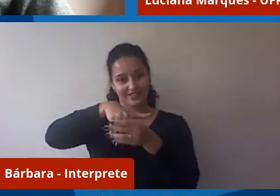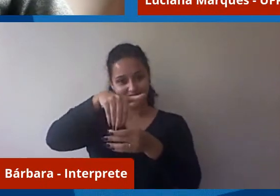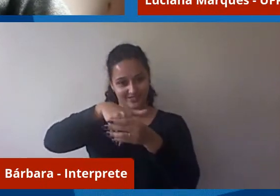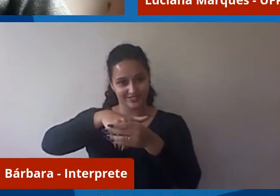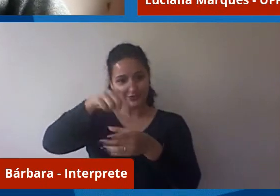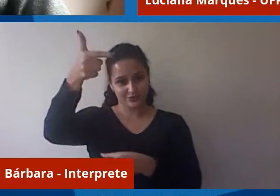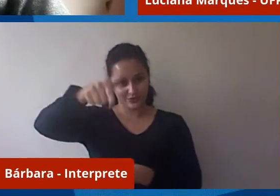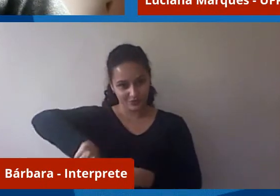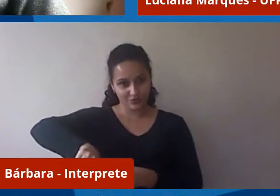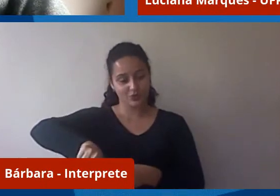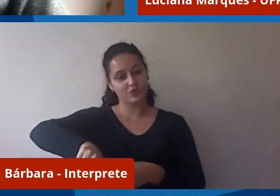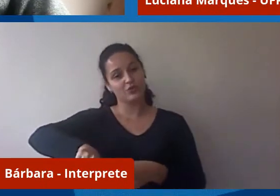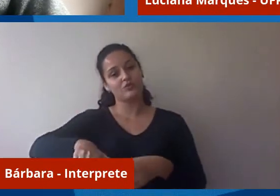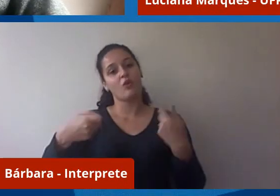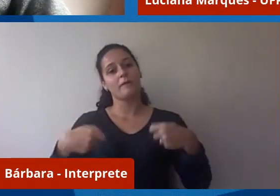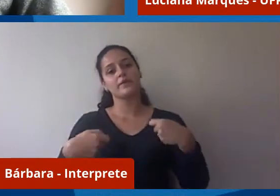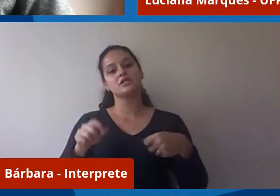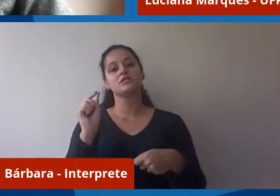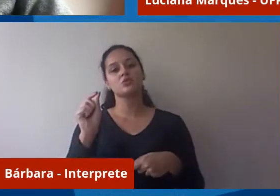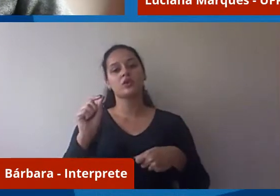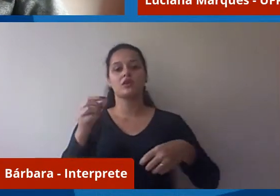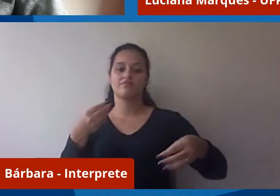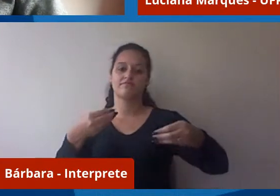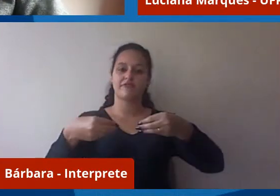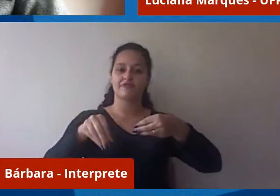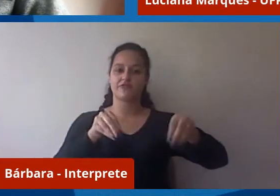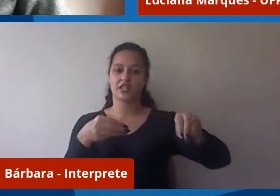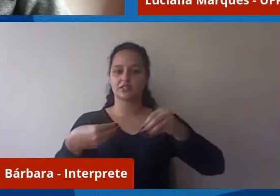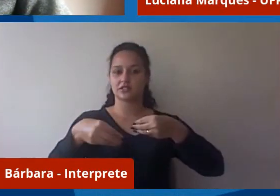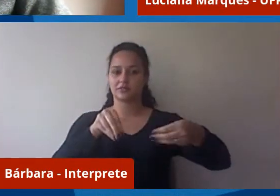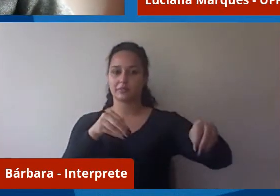concessões, flexibiliza e muito a política